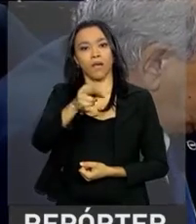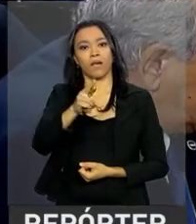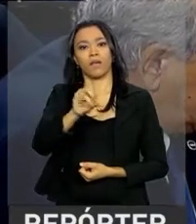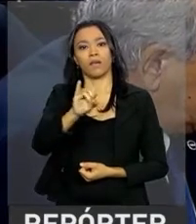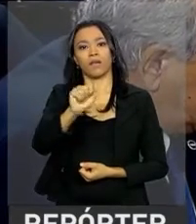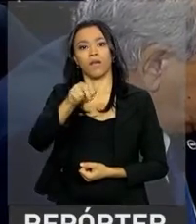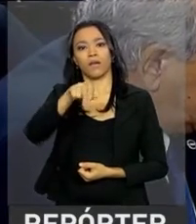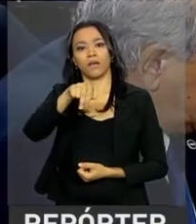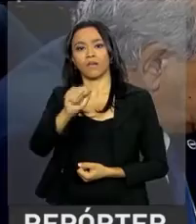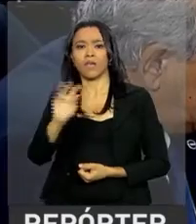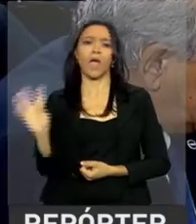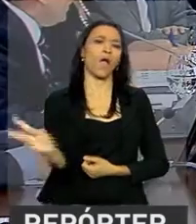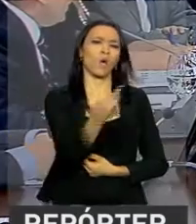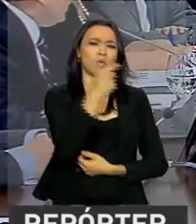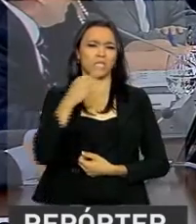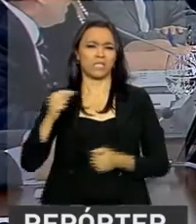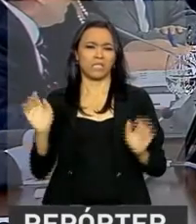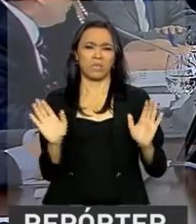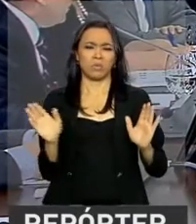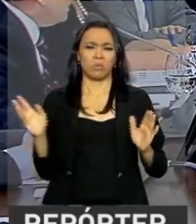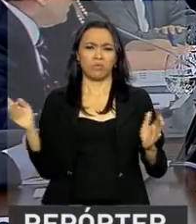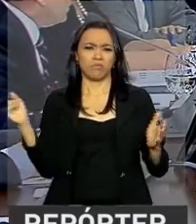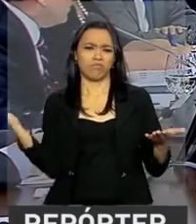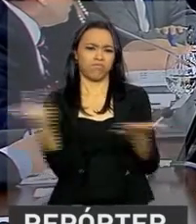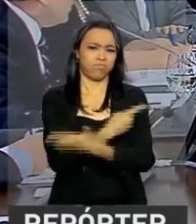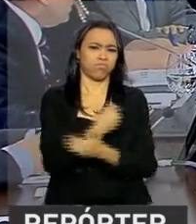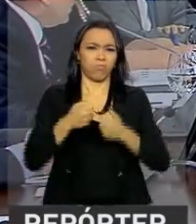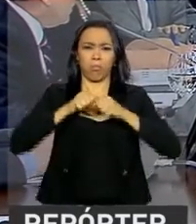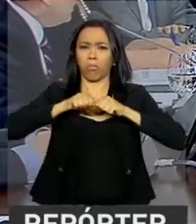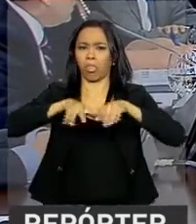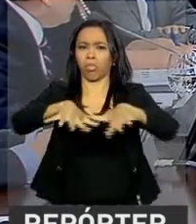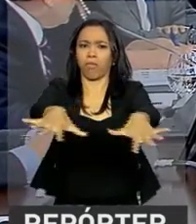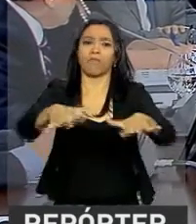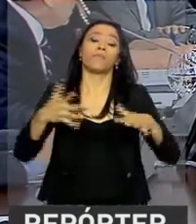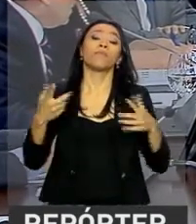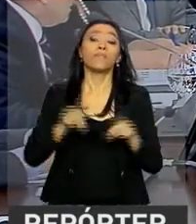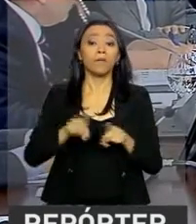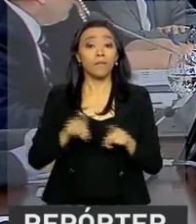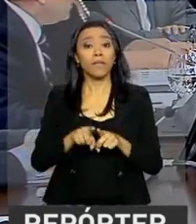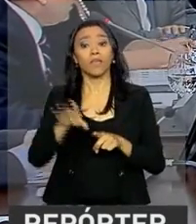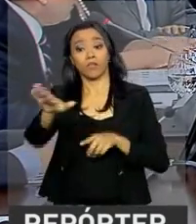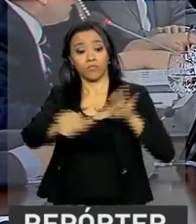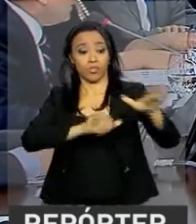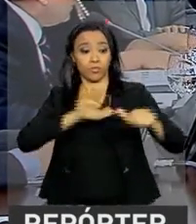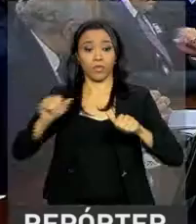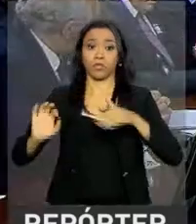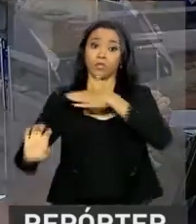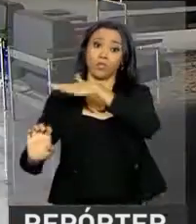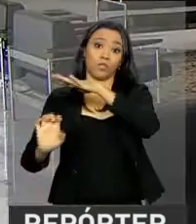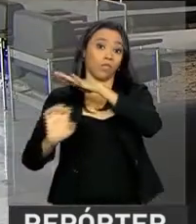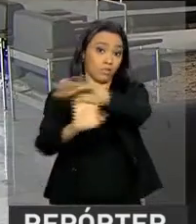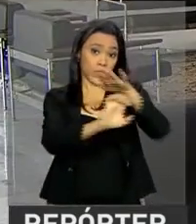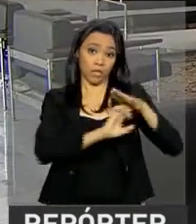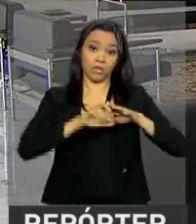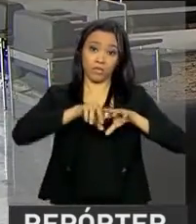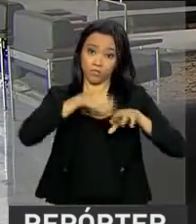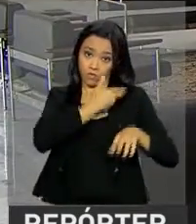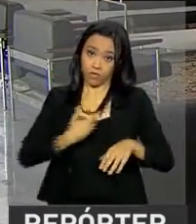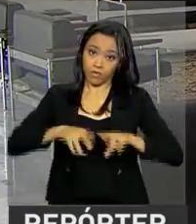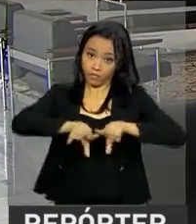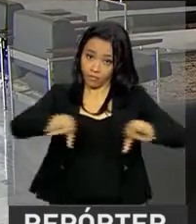a coordenação das ações de órgãos públicos e privados também portanto participarão dessa reunião além do presidente michel temer